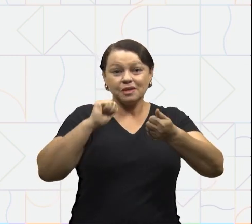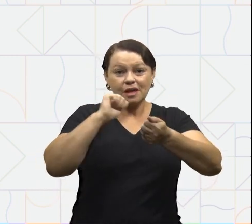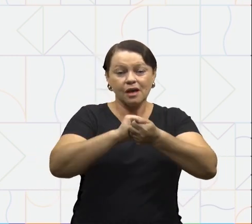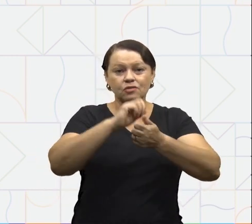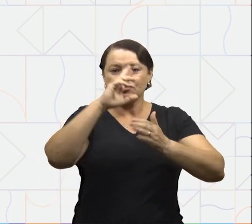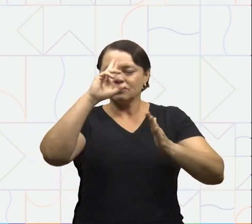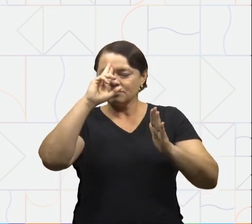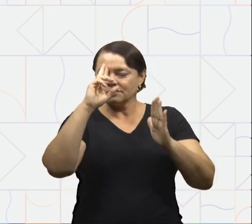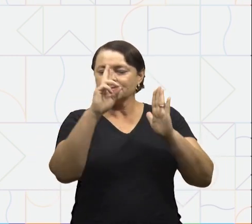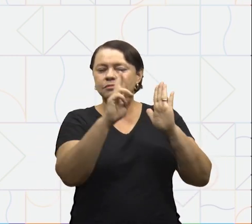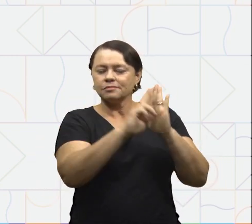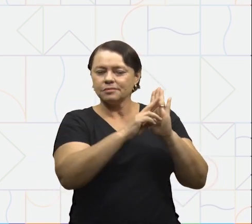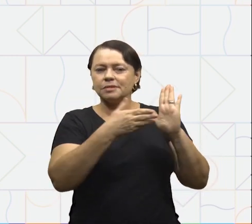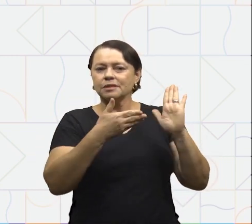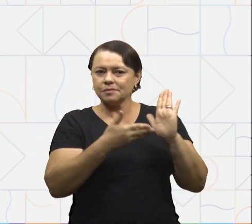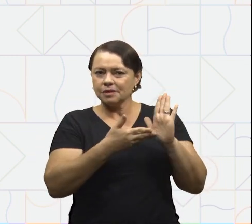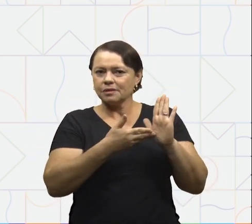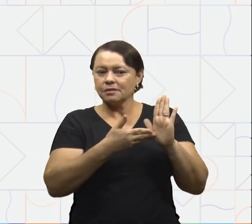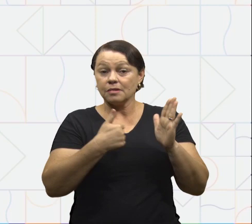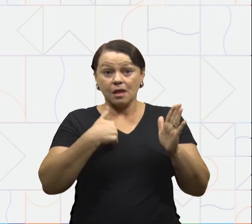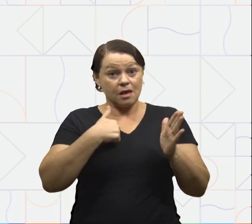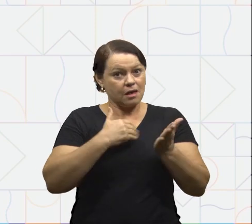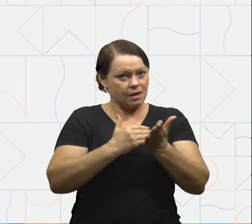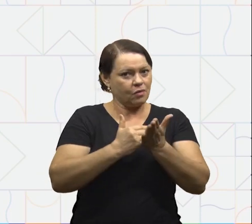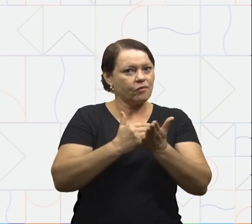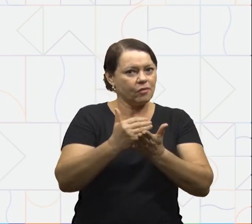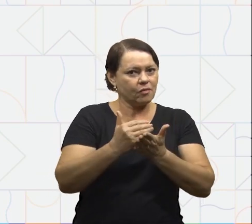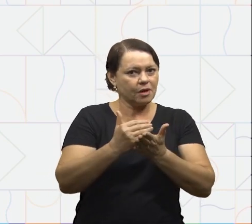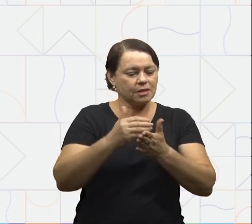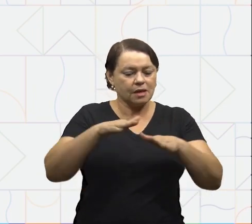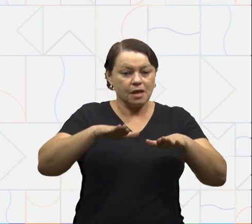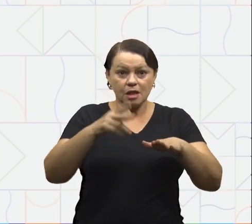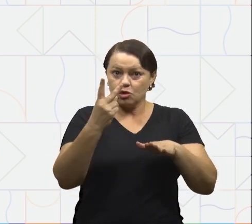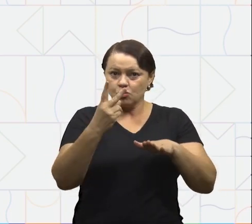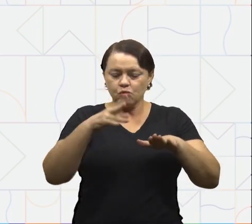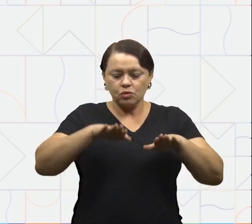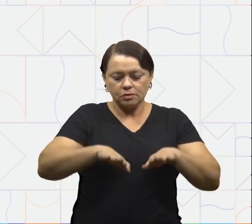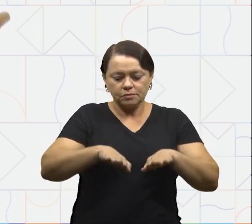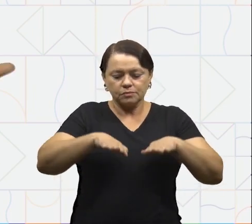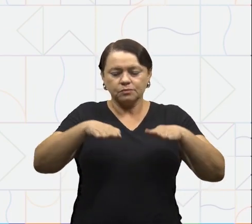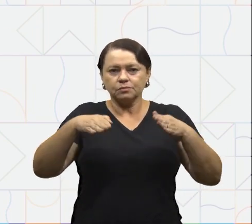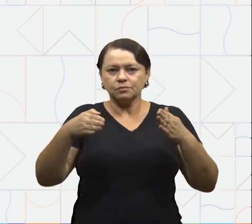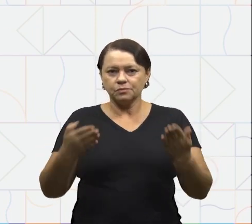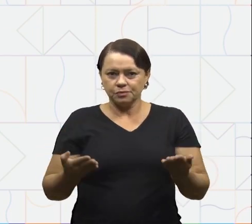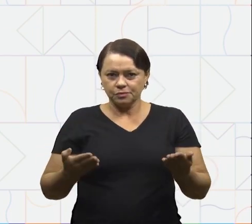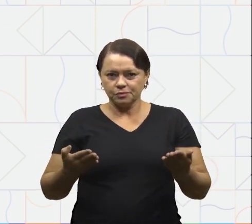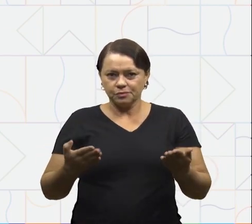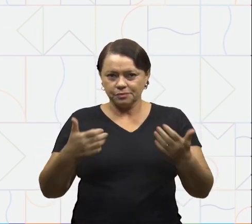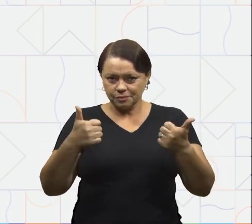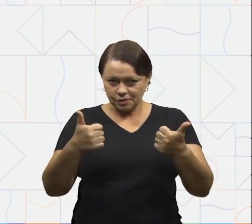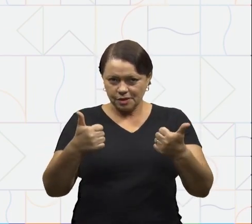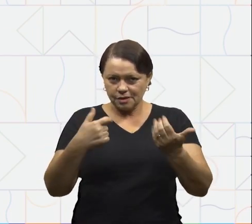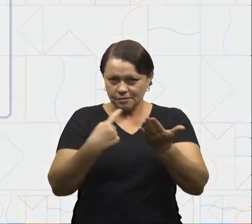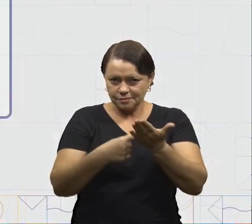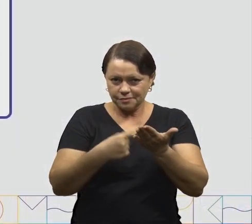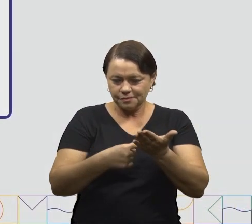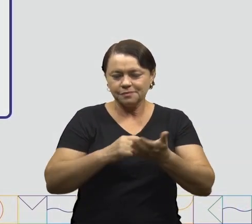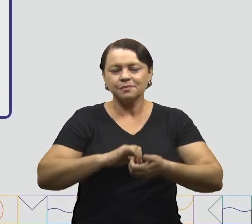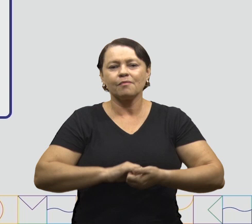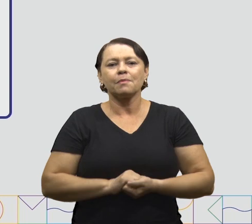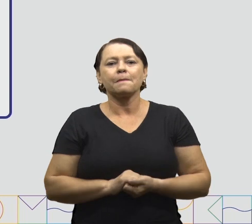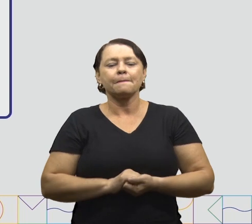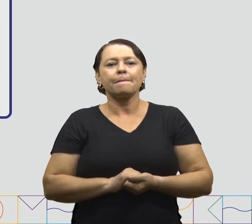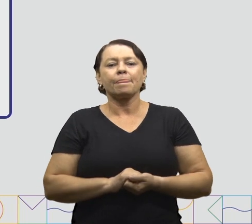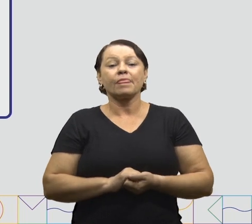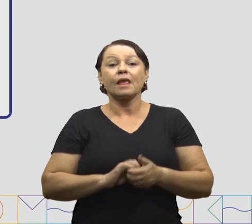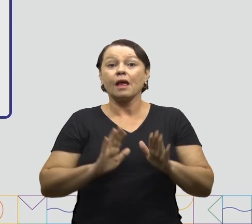as regras do jogo. Eu começo. Eu vou começar virando 2 cartas. Preste atenção, pois depois é a sua vez. Combinado? Oba,